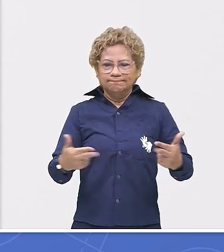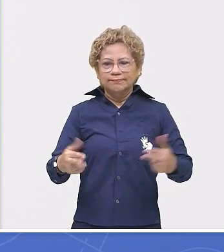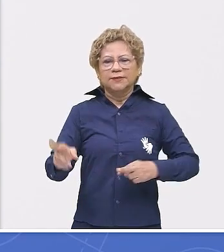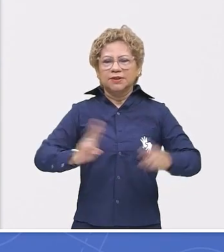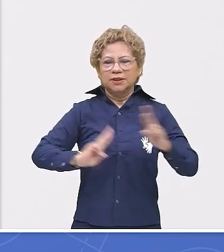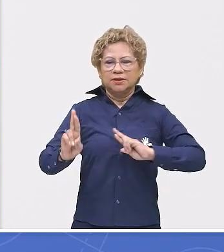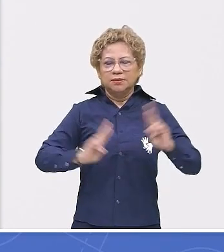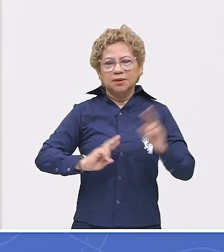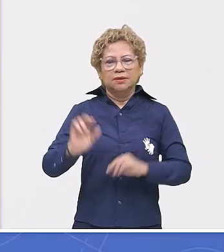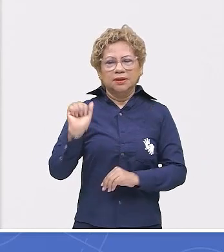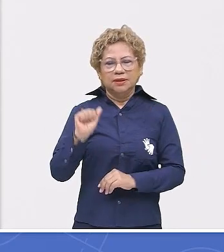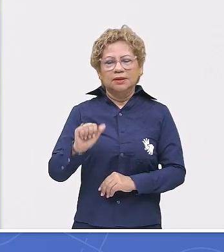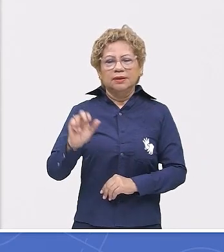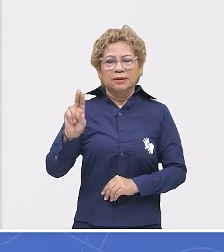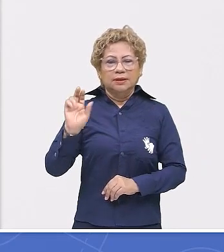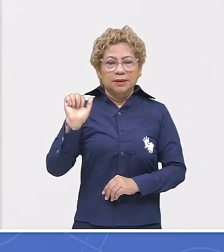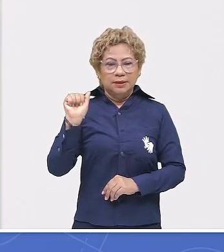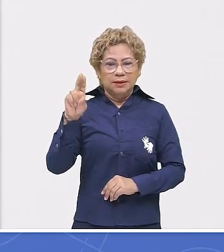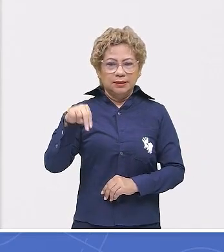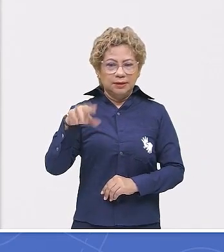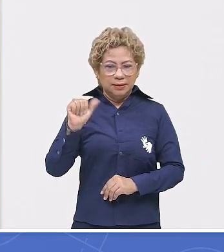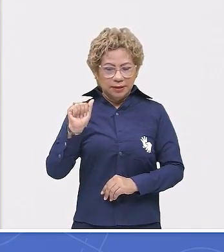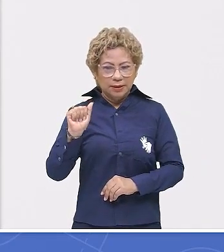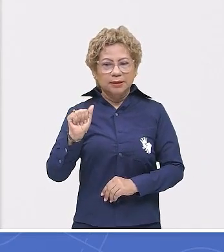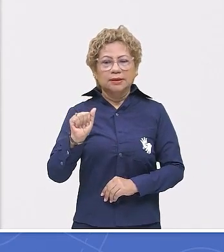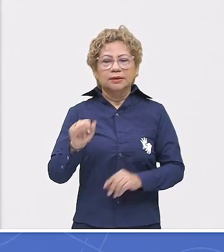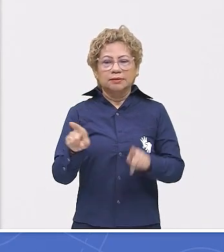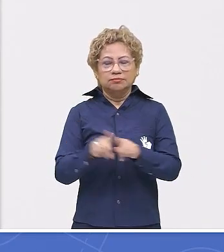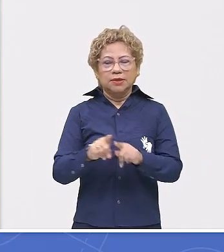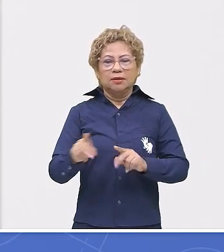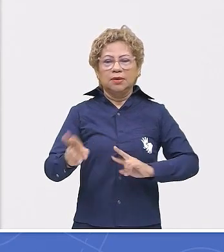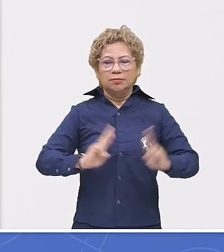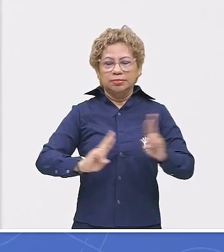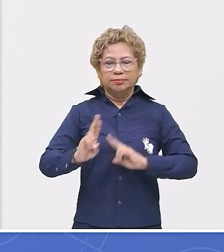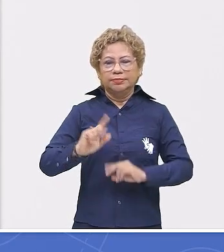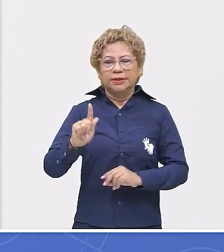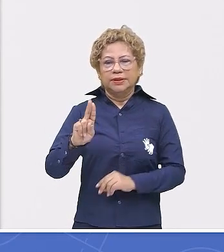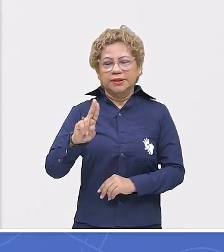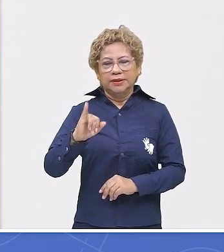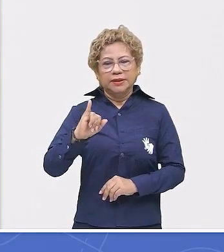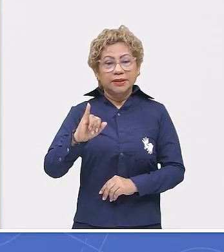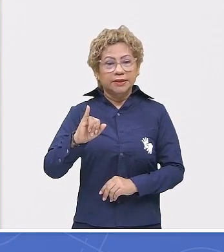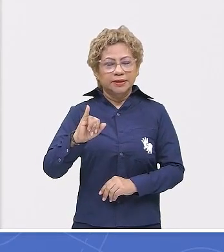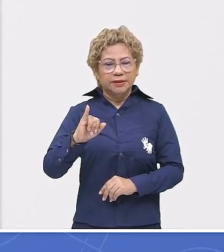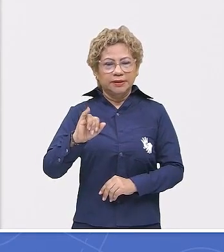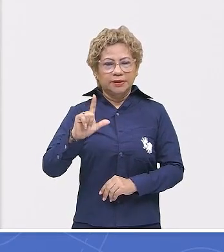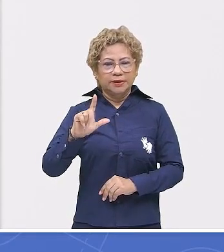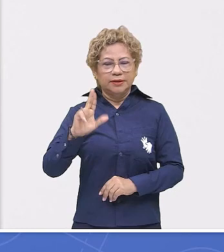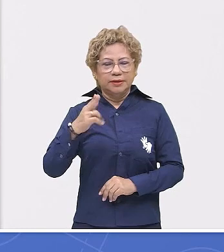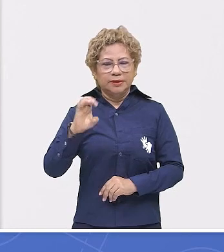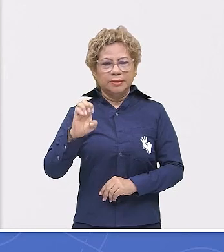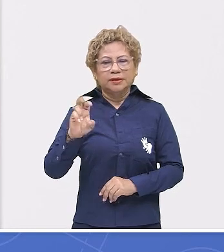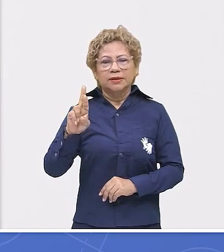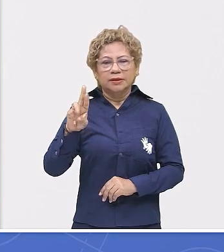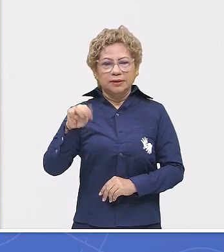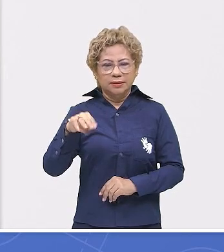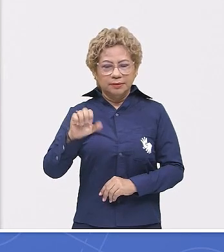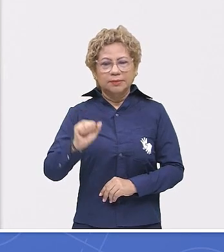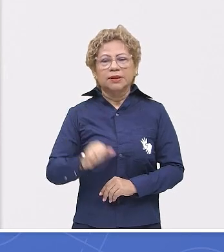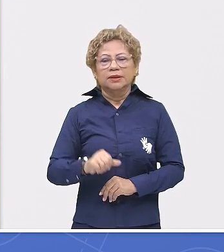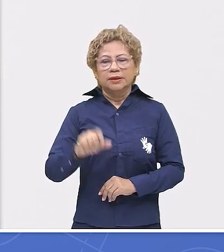A. Ana Rita respondendo essas duas questões. O Guilherme, a Lívia novamente respondendo a segunda questão. A